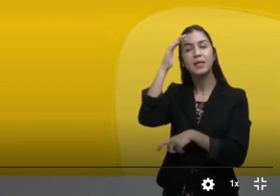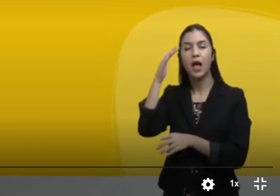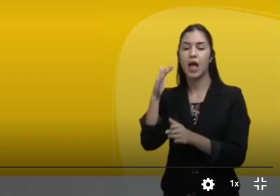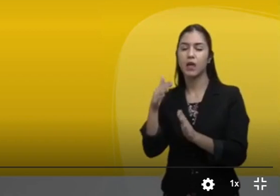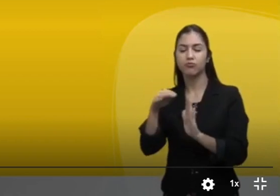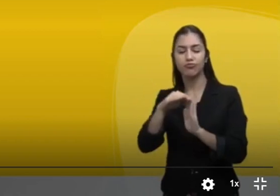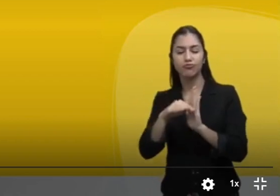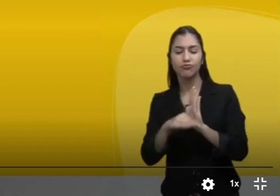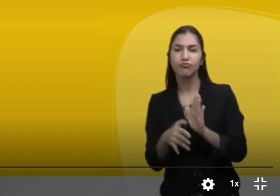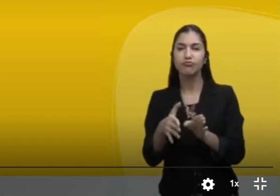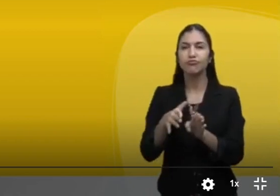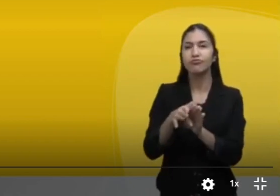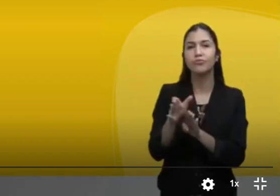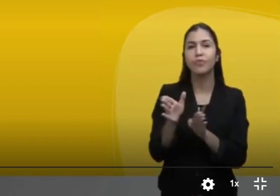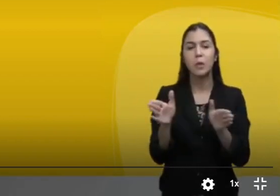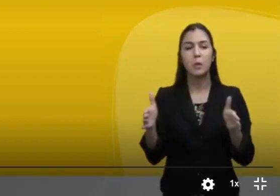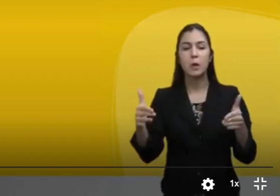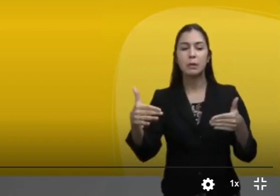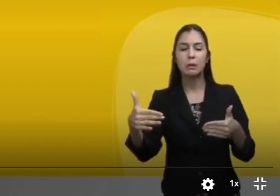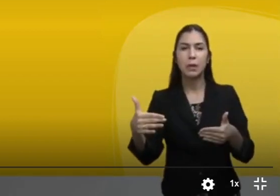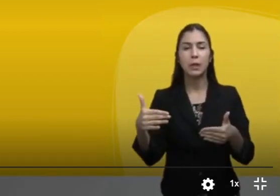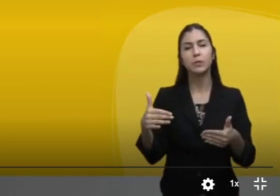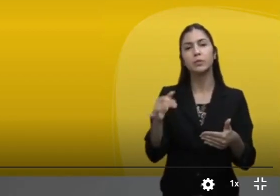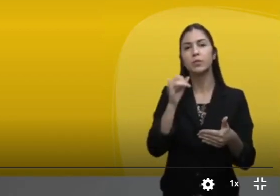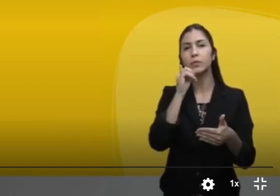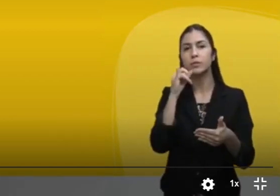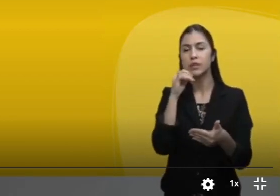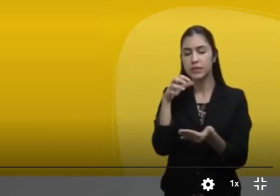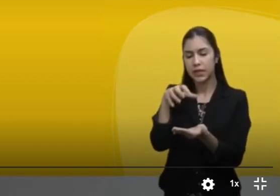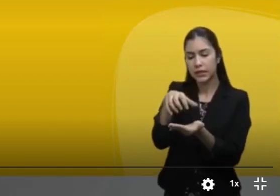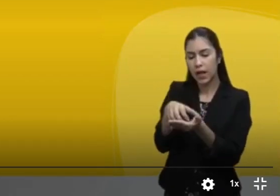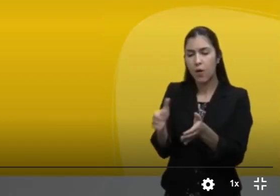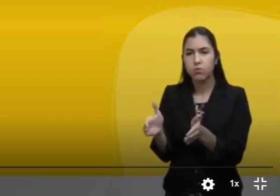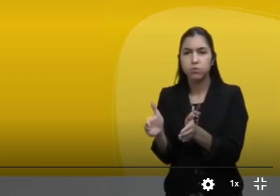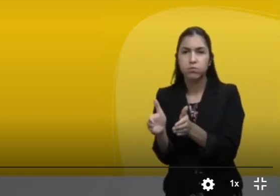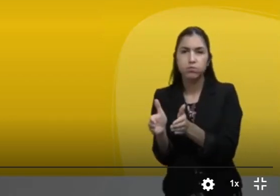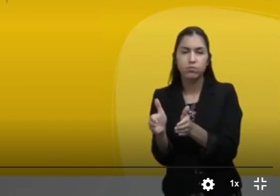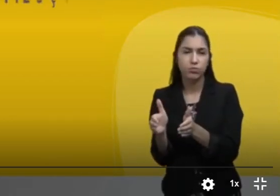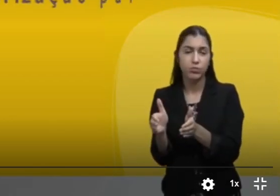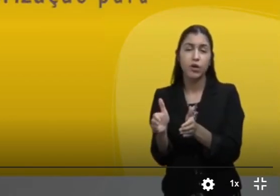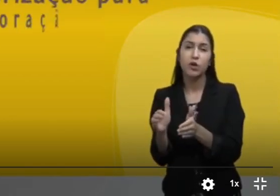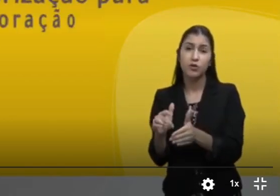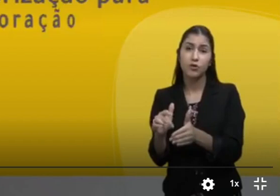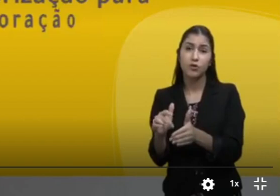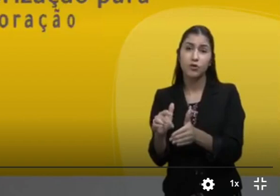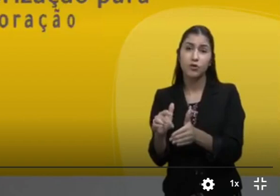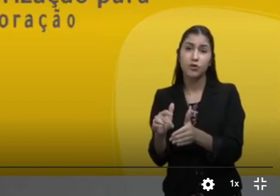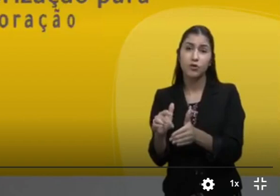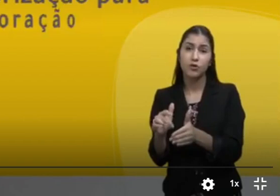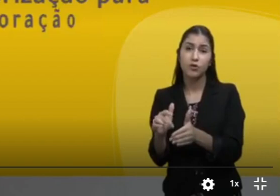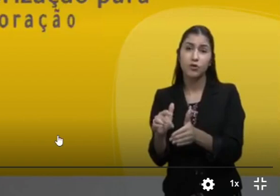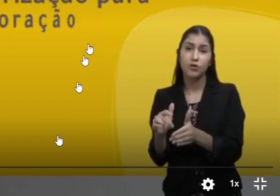de enquadramento das usinas, como pequenas centrais hidrelétricas, em função da